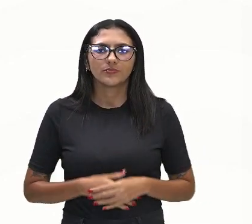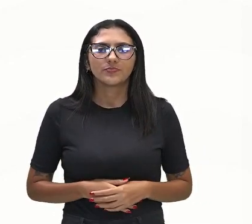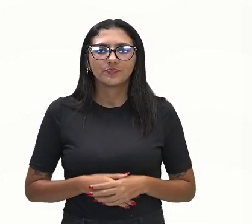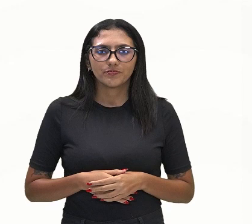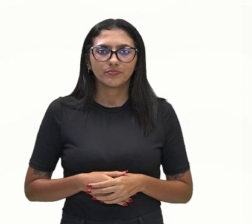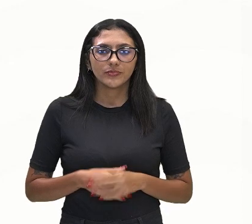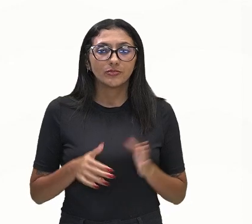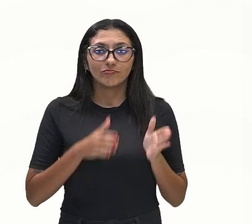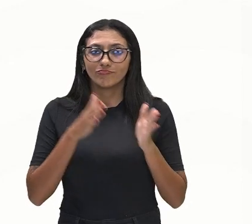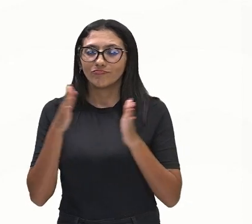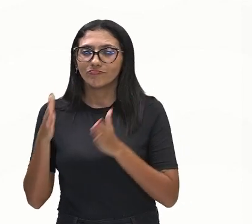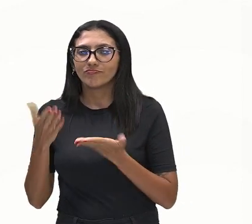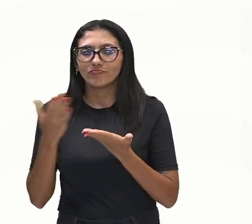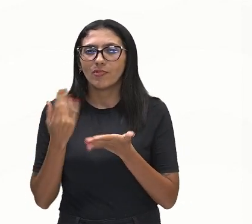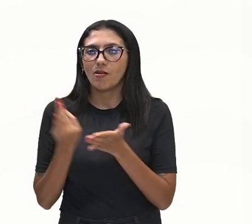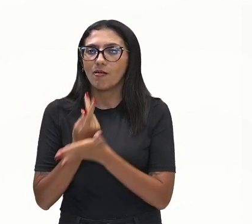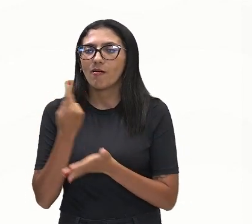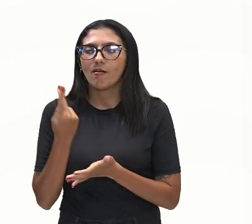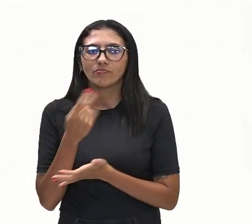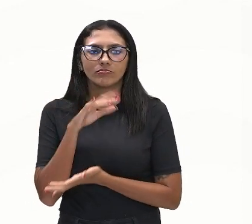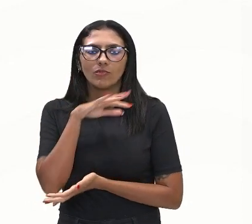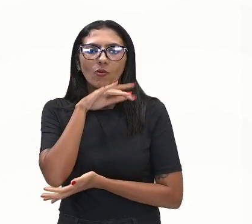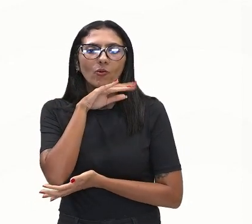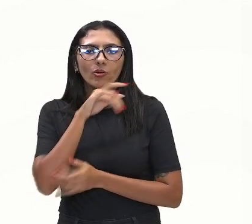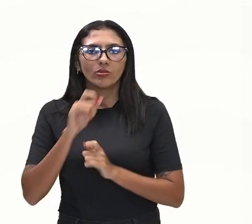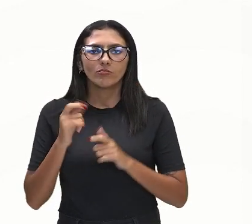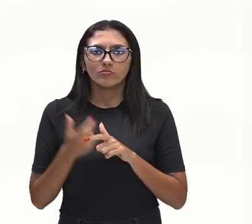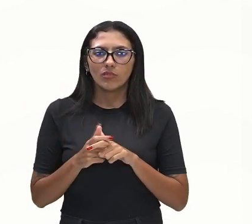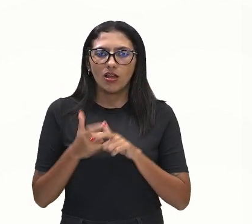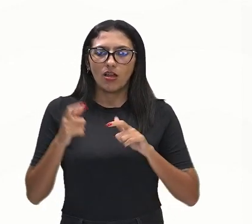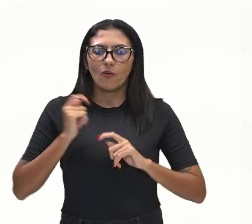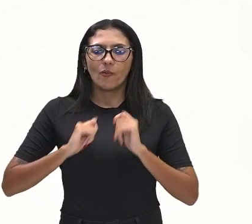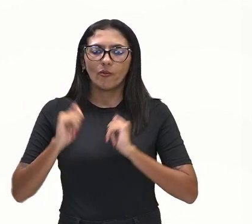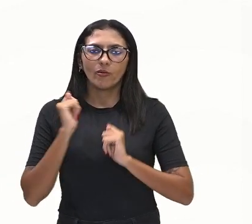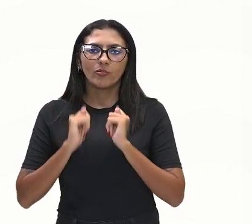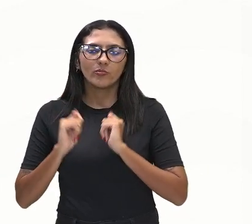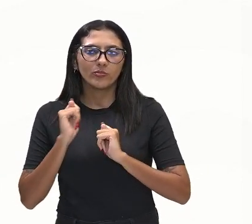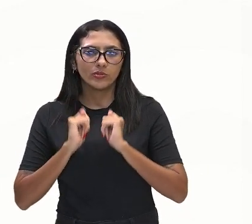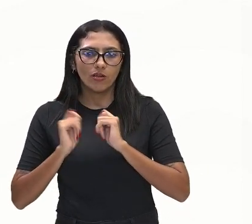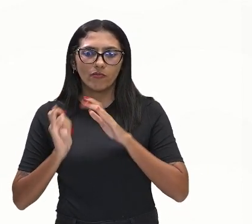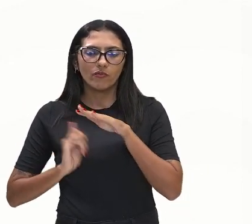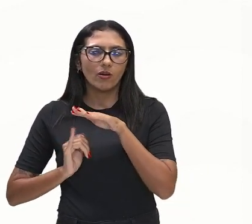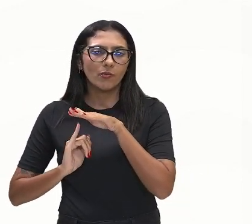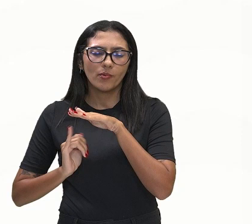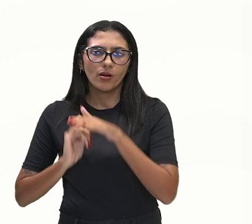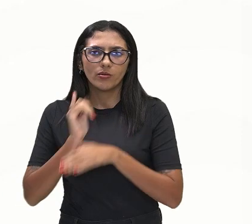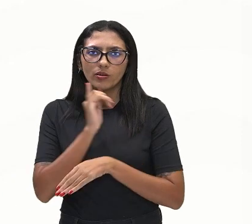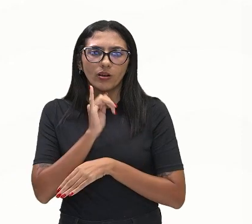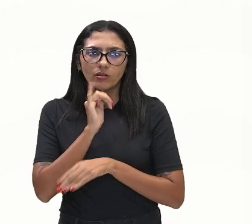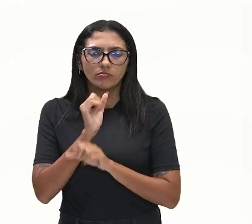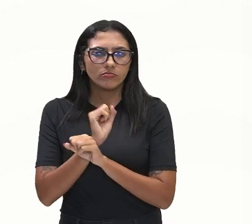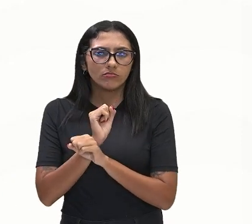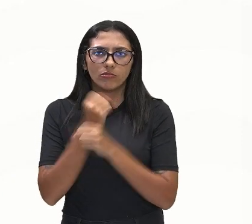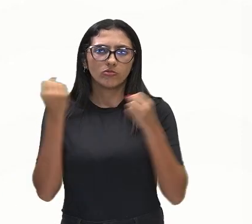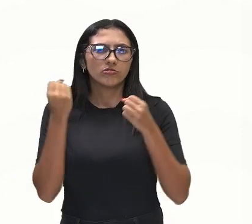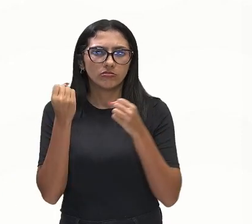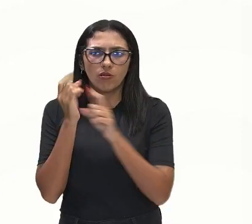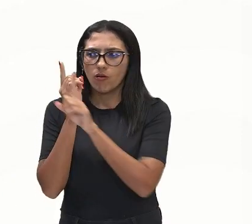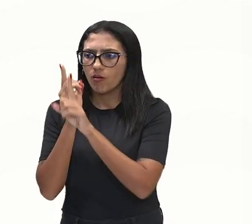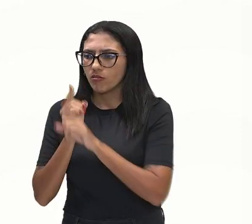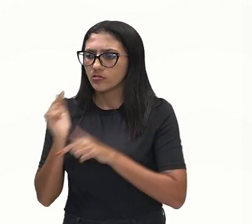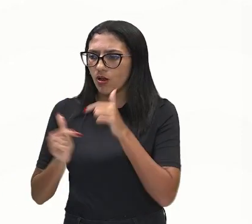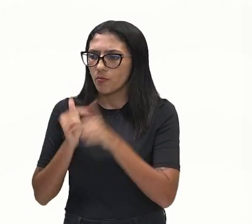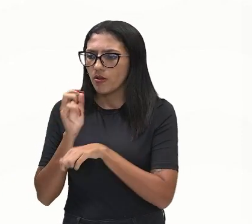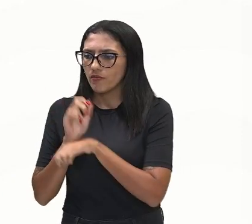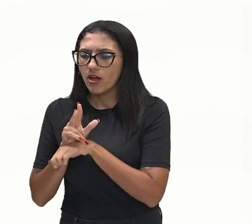como efeito negativo da globalização, que é o crescimento da economia informal, porque é possível buscar uma mão de obra em qualquer lugar do mundo.